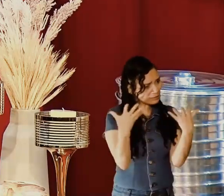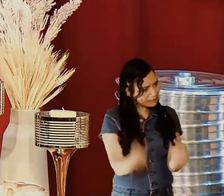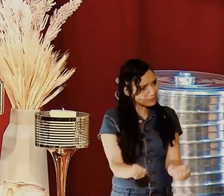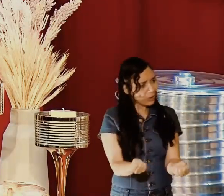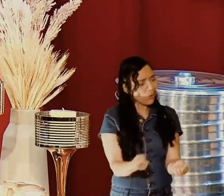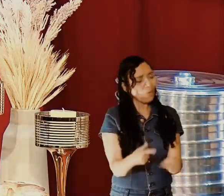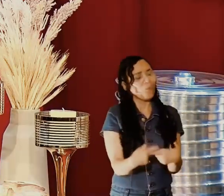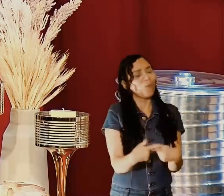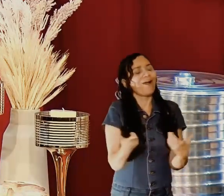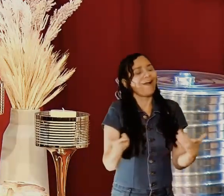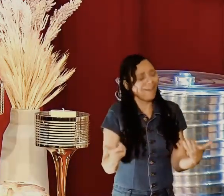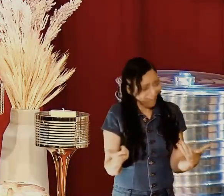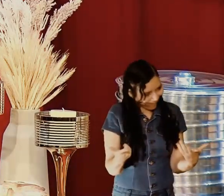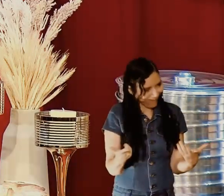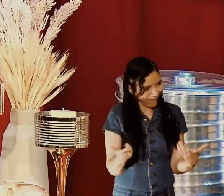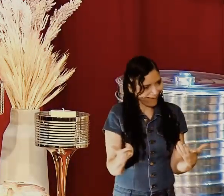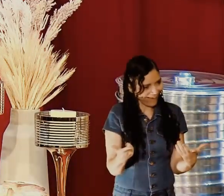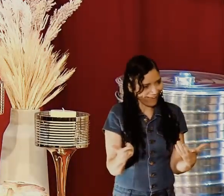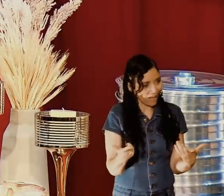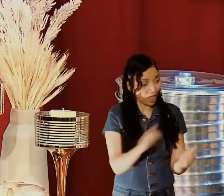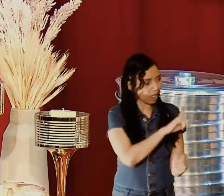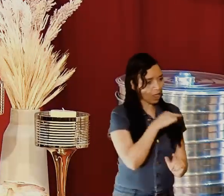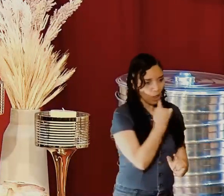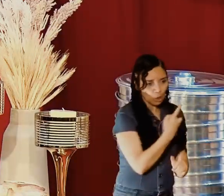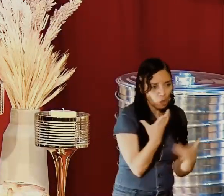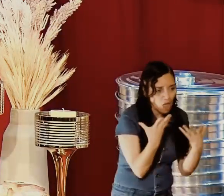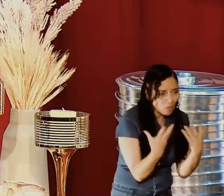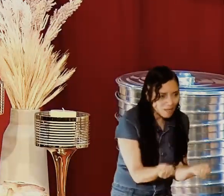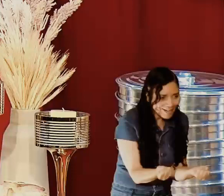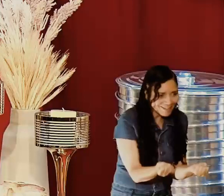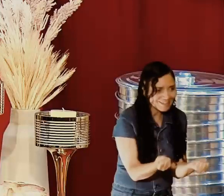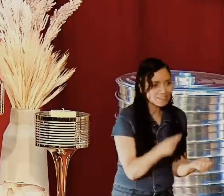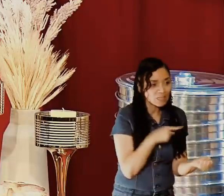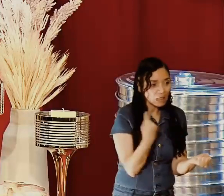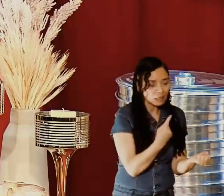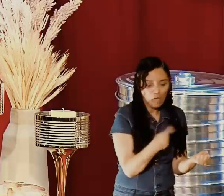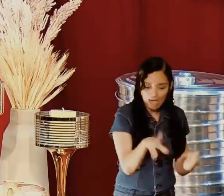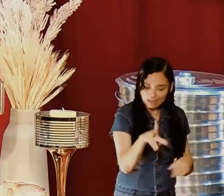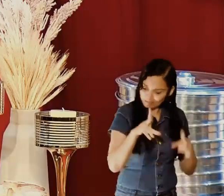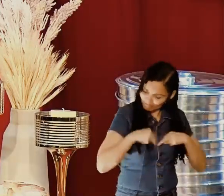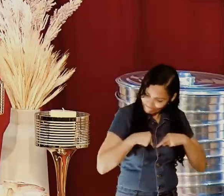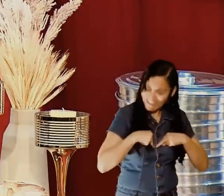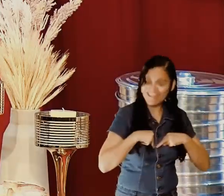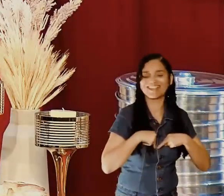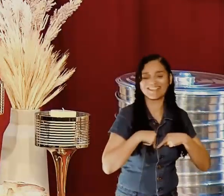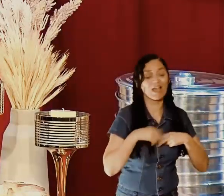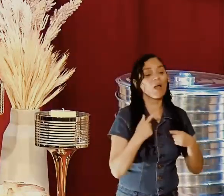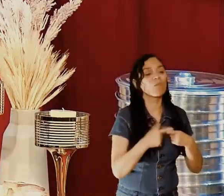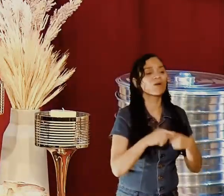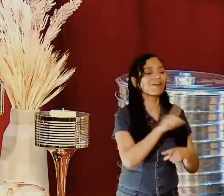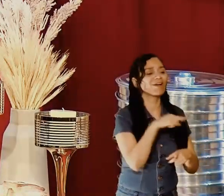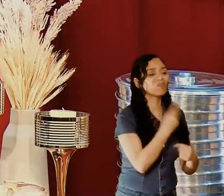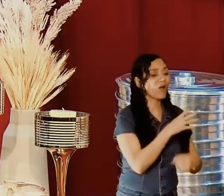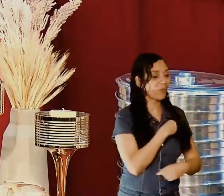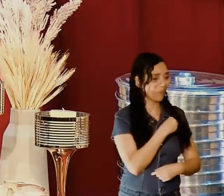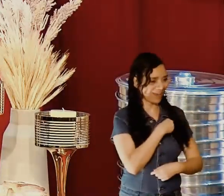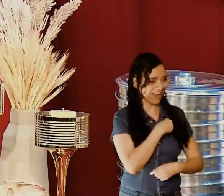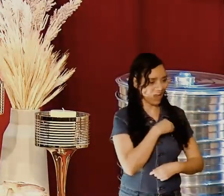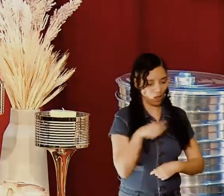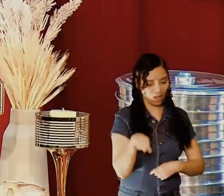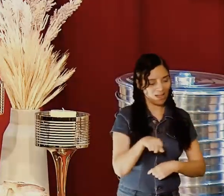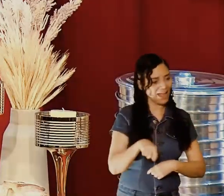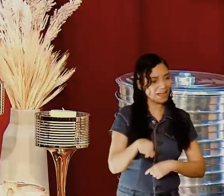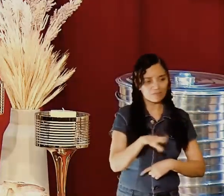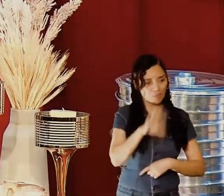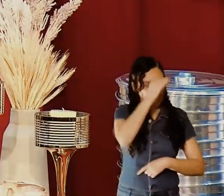preparado para mim e para você, e ele, só ele, poderia suportar, e de fato suportou, e Isaías avisou